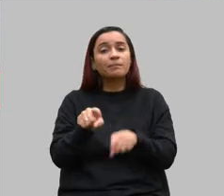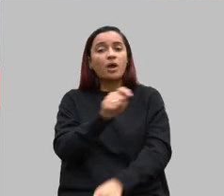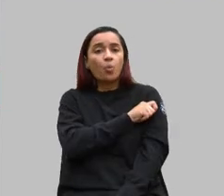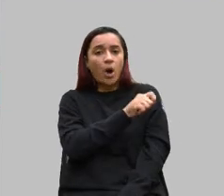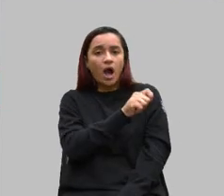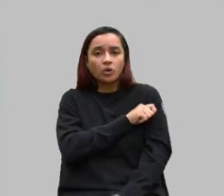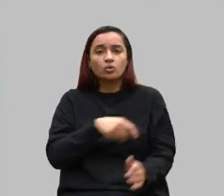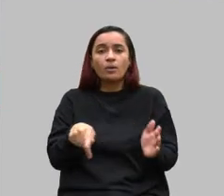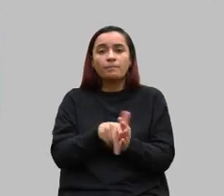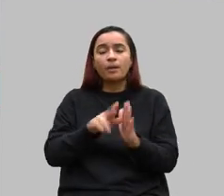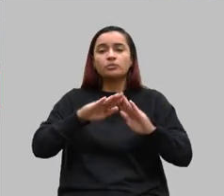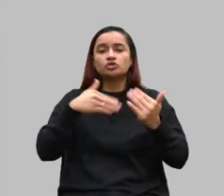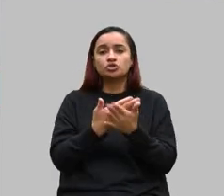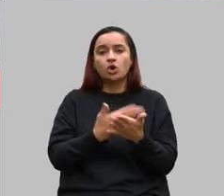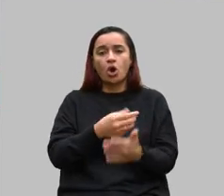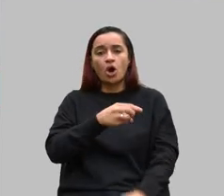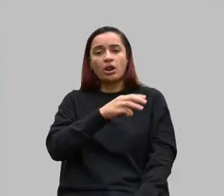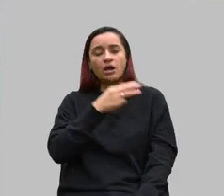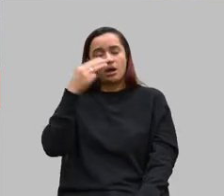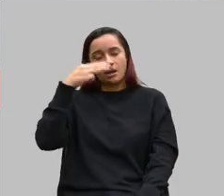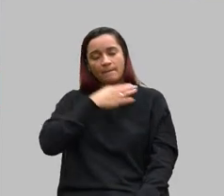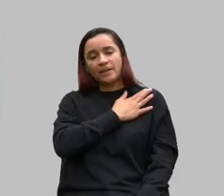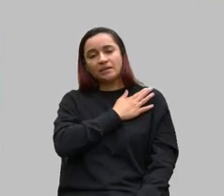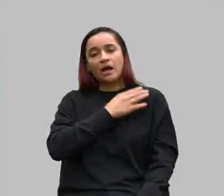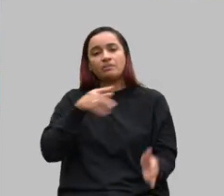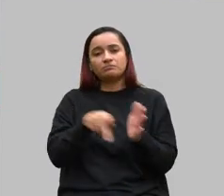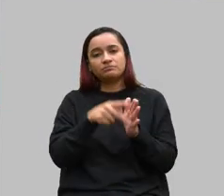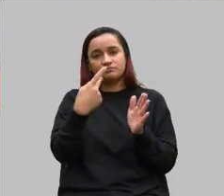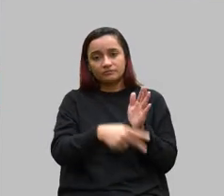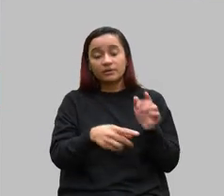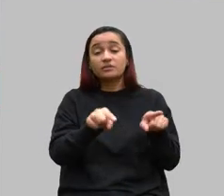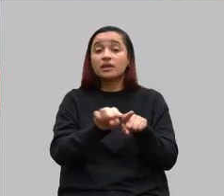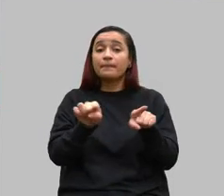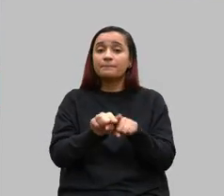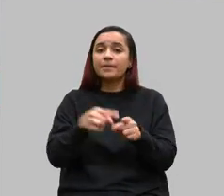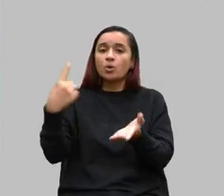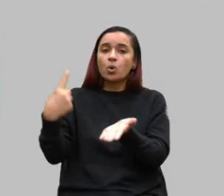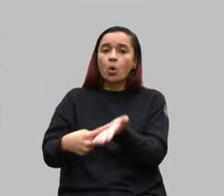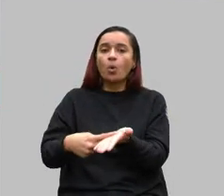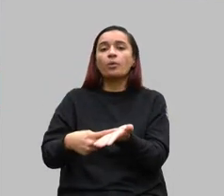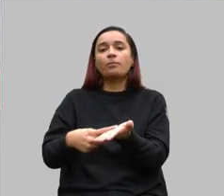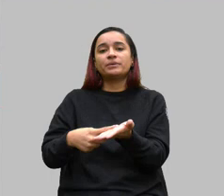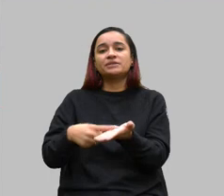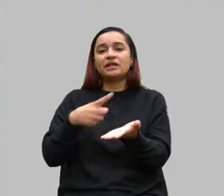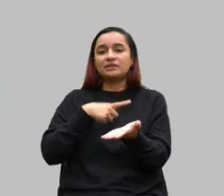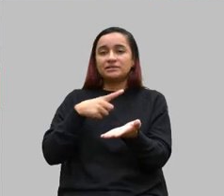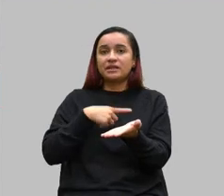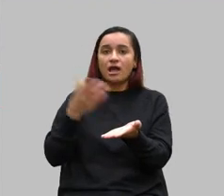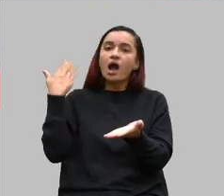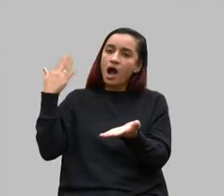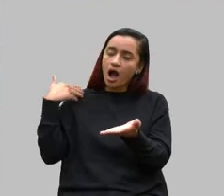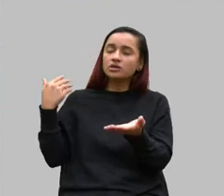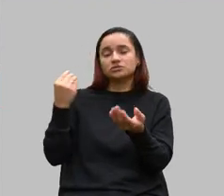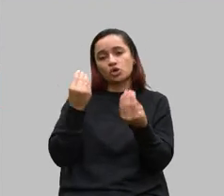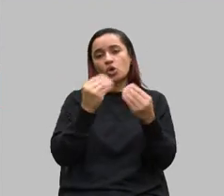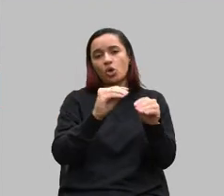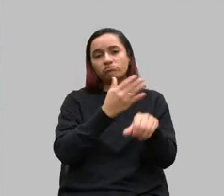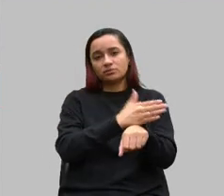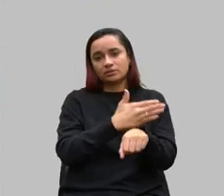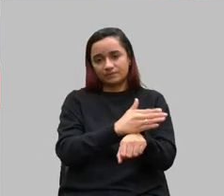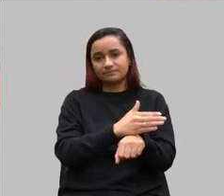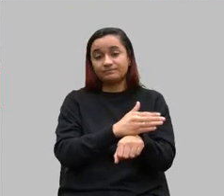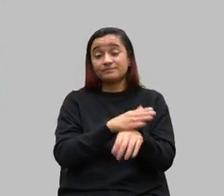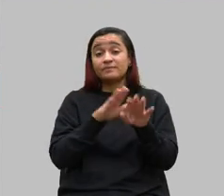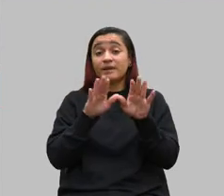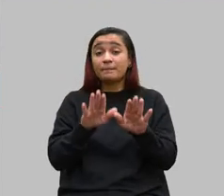Juiz de Fora e tem compromisso com a fábrica da Mercedes Benz a serem implantada na época ia ser implantada no local para